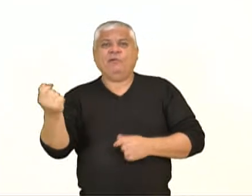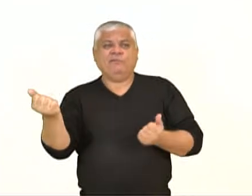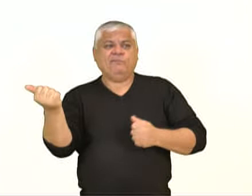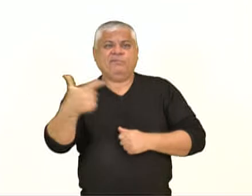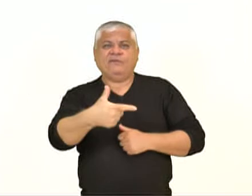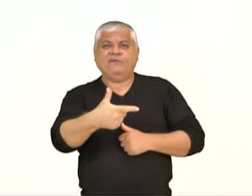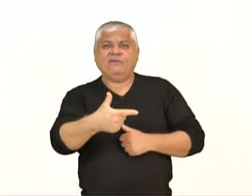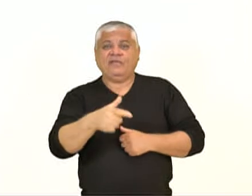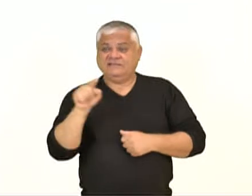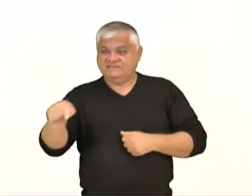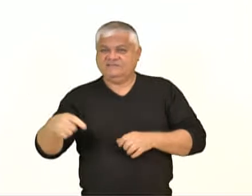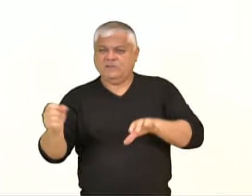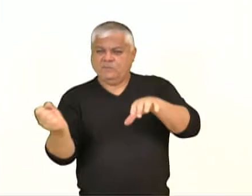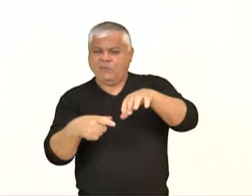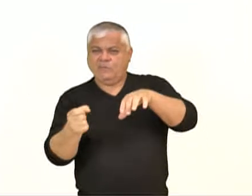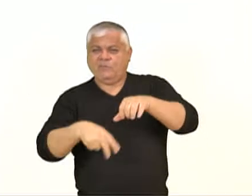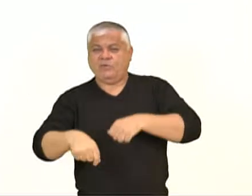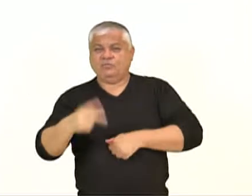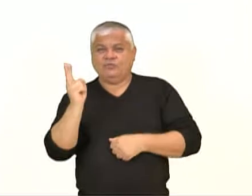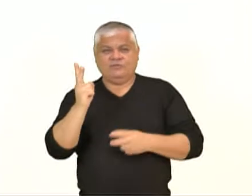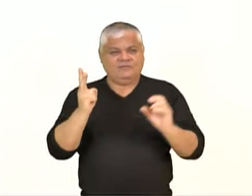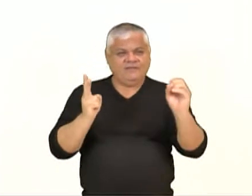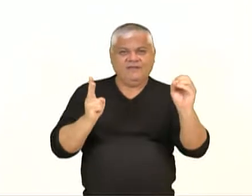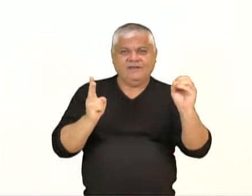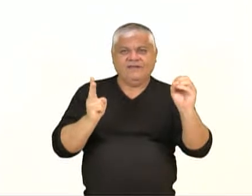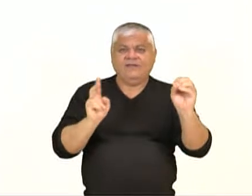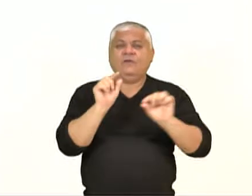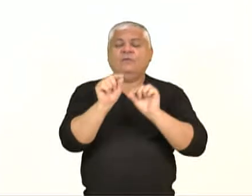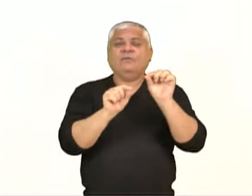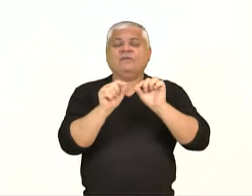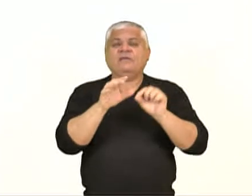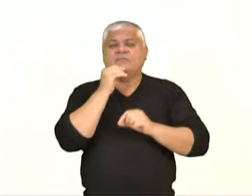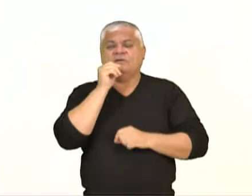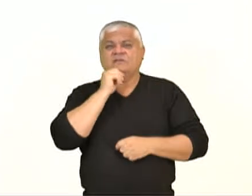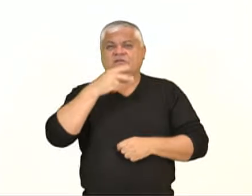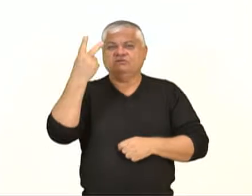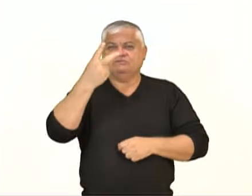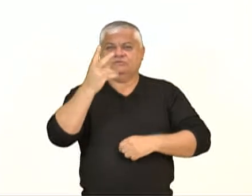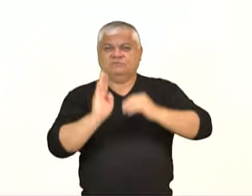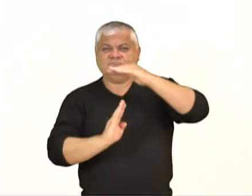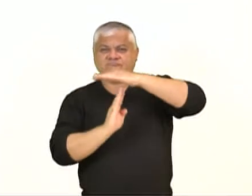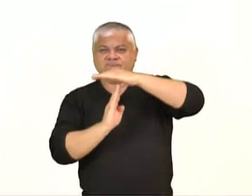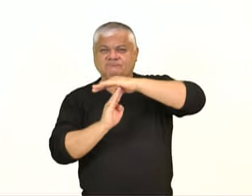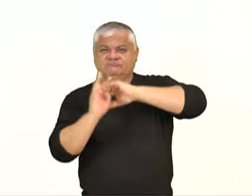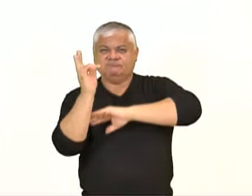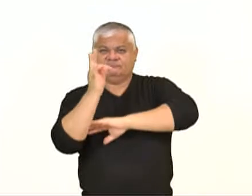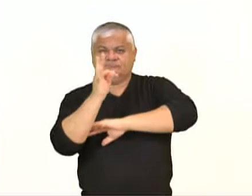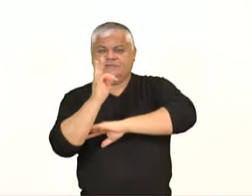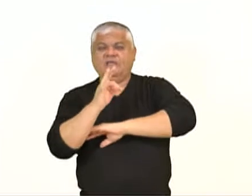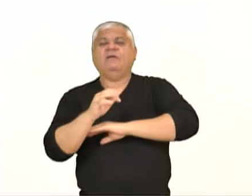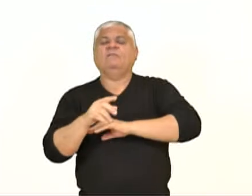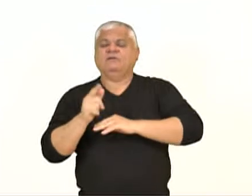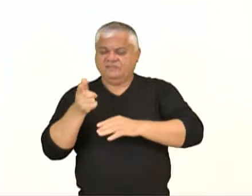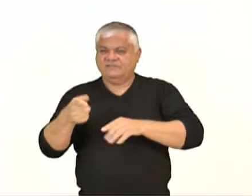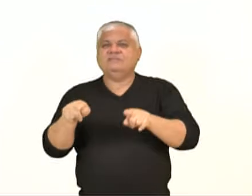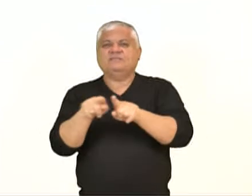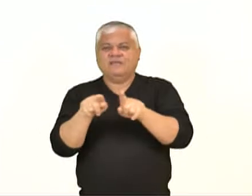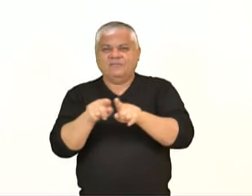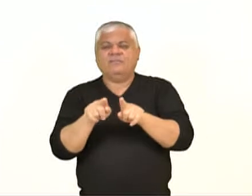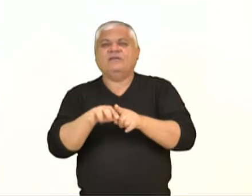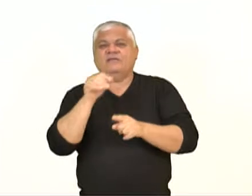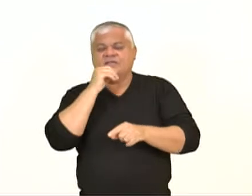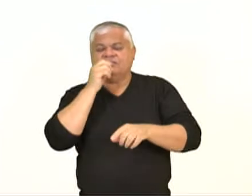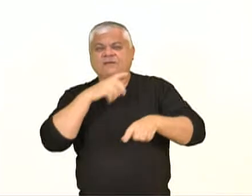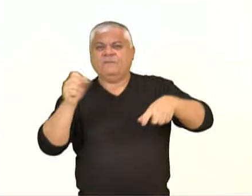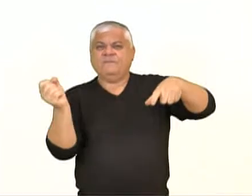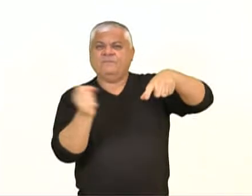por 2-0, digamos, quando chegasse ao segundo tempo, ele sofreria no mínimo a marcação de 2